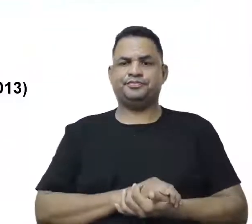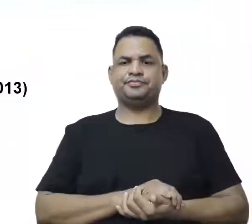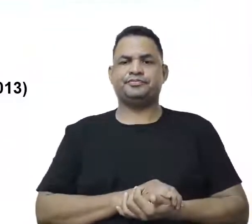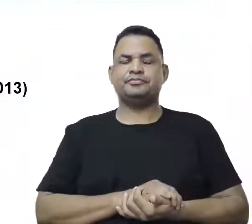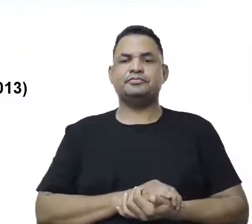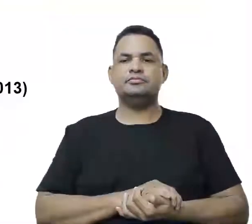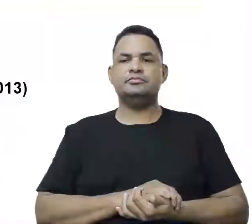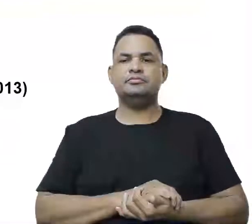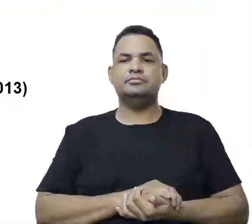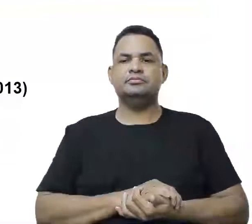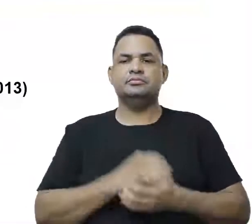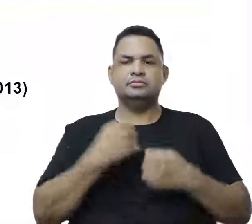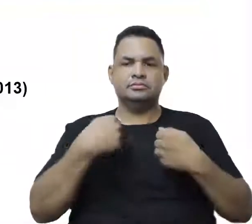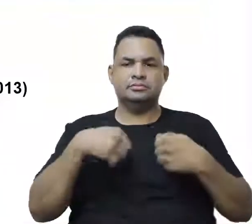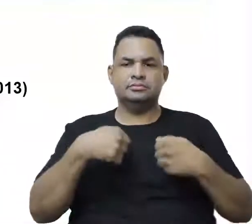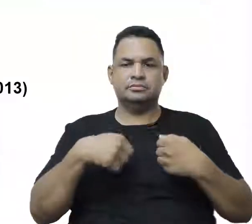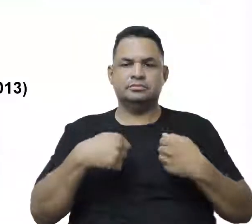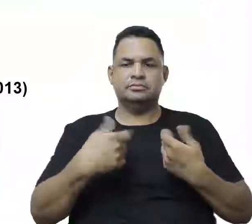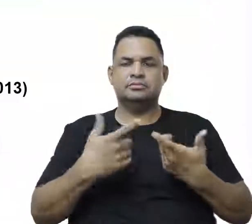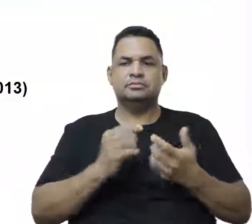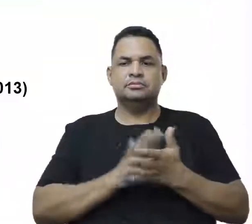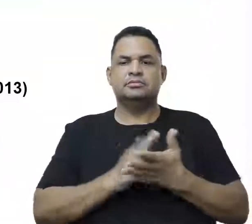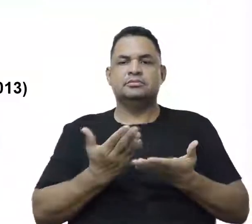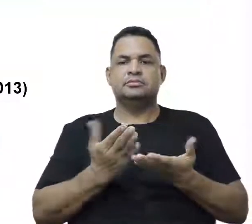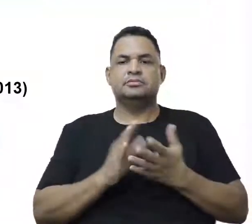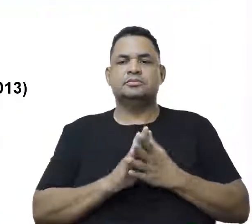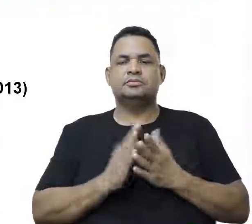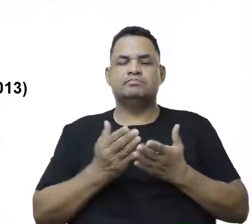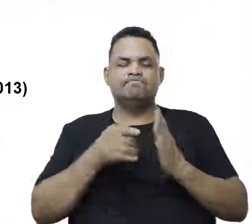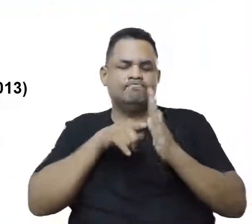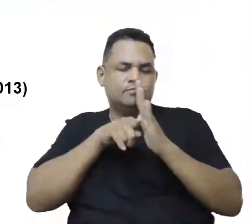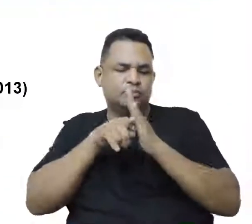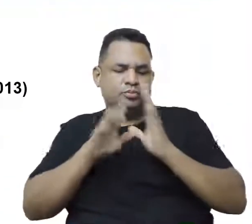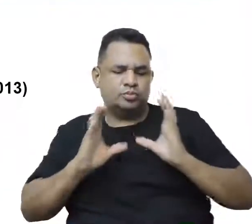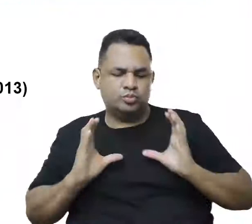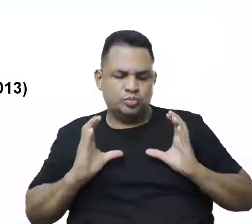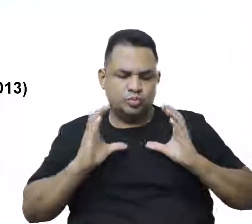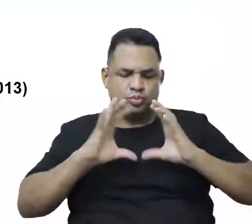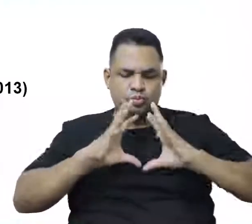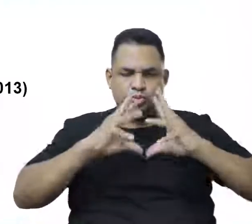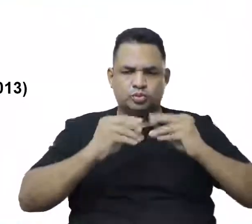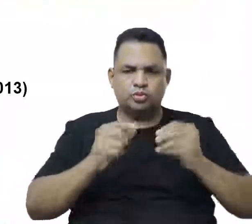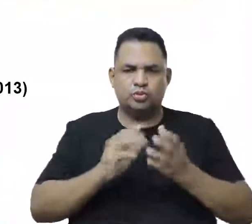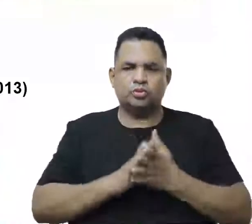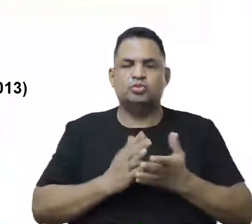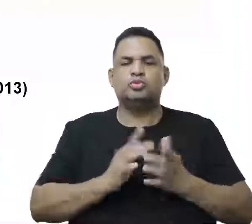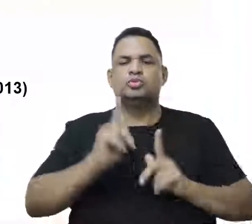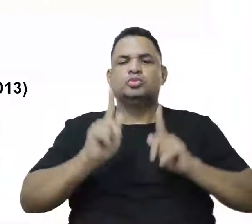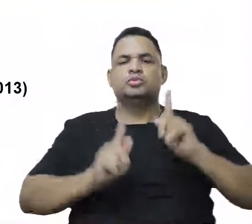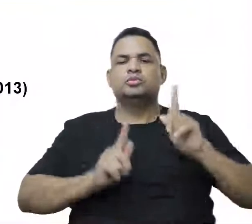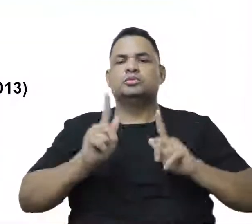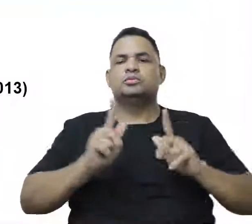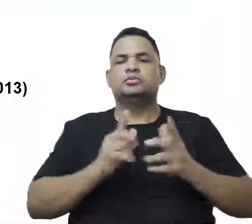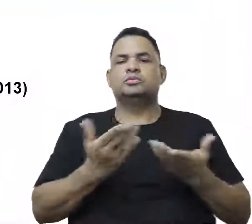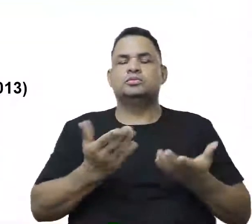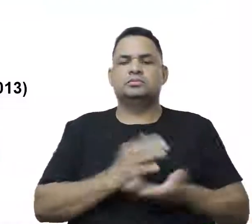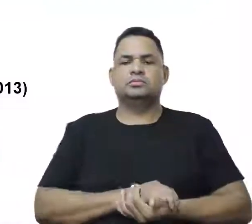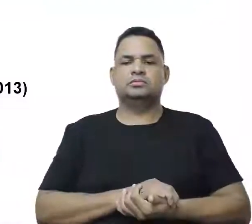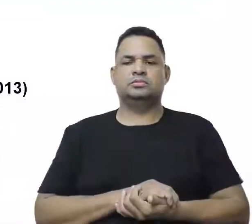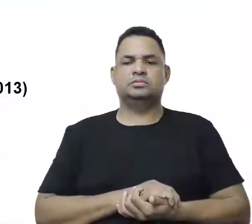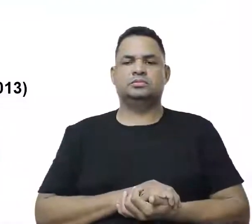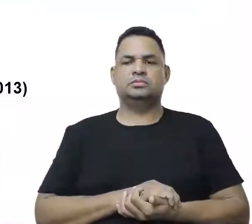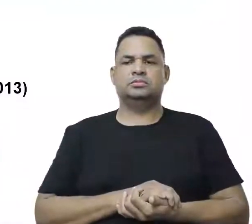fechadinho. Nós precisamos, então, considerar todo um conjunto desses gestos. Fechou aqui,